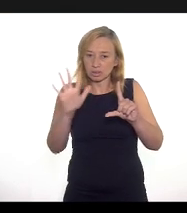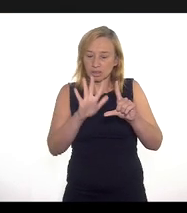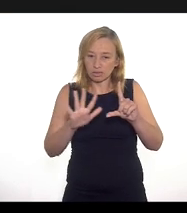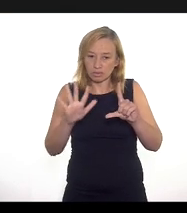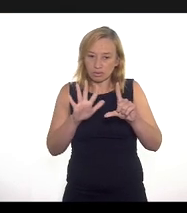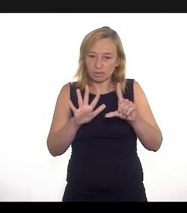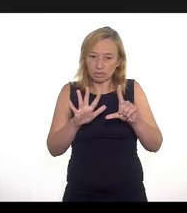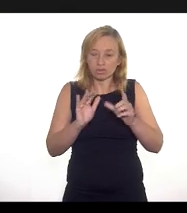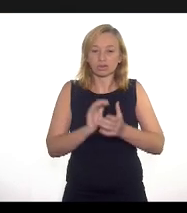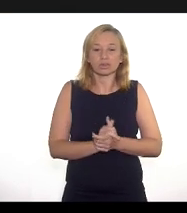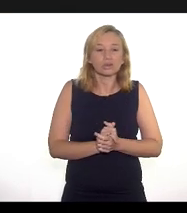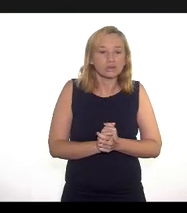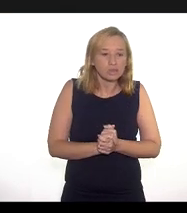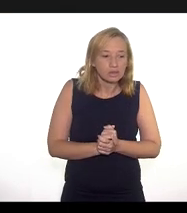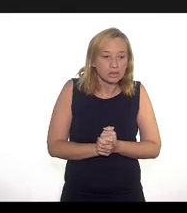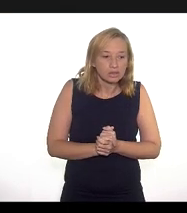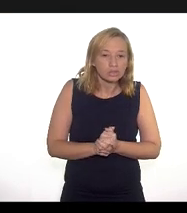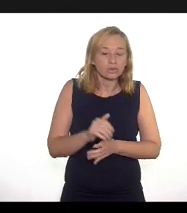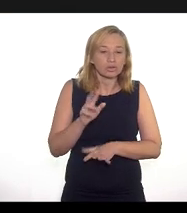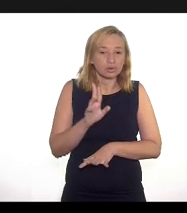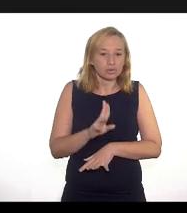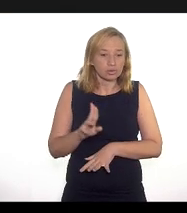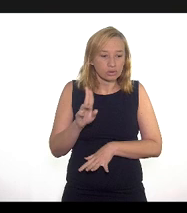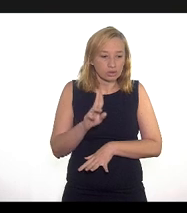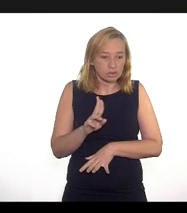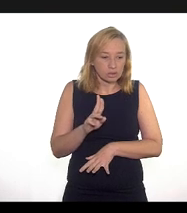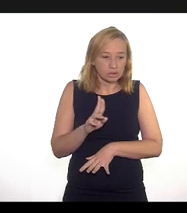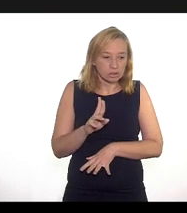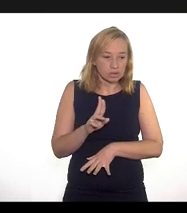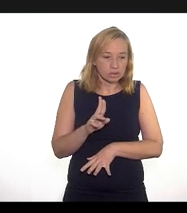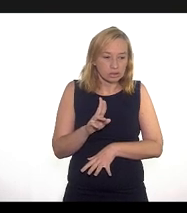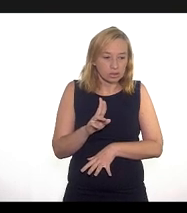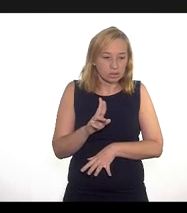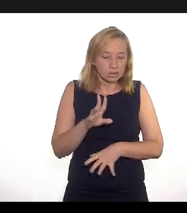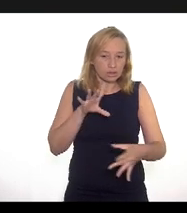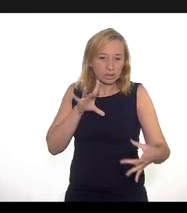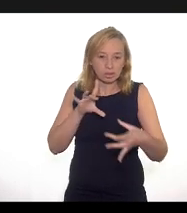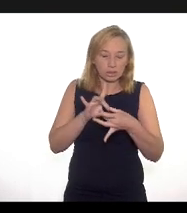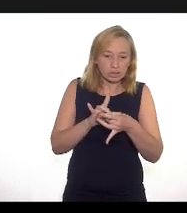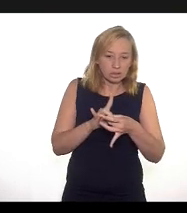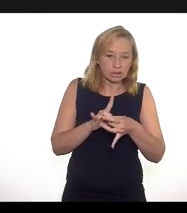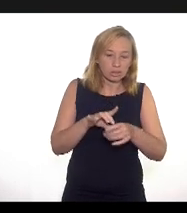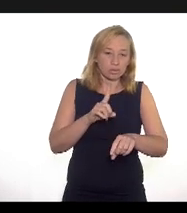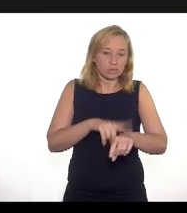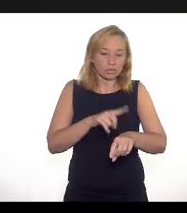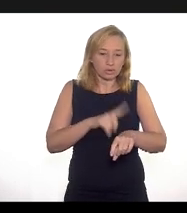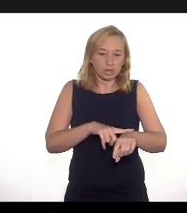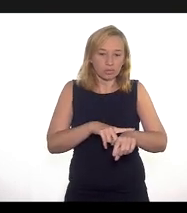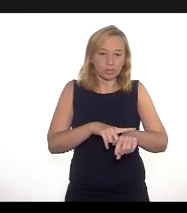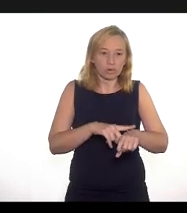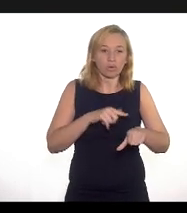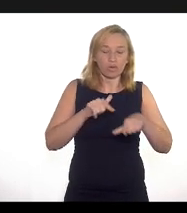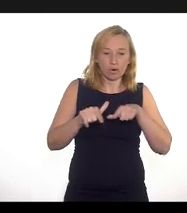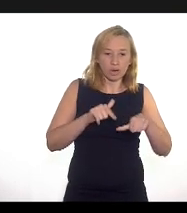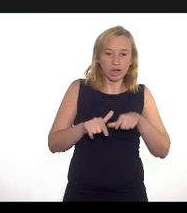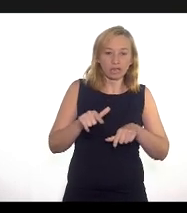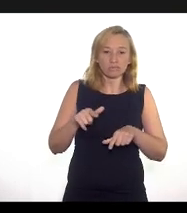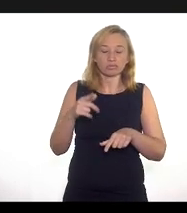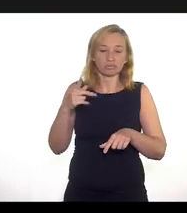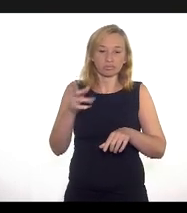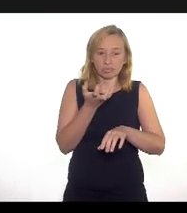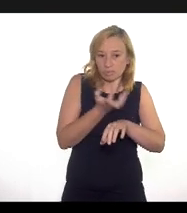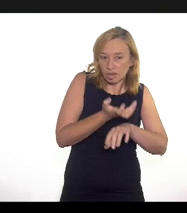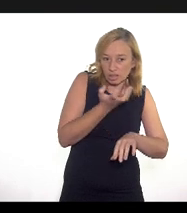de parte ou totalidade da integralidade da carga horária dessa disciplina, mediante